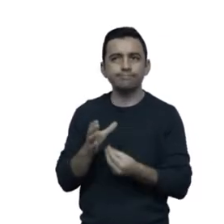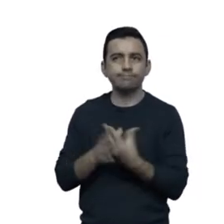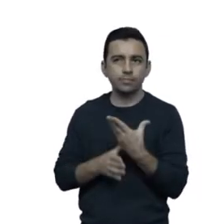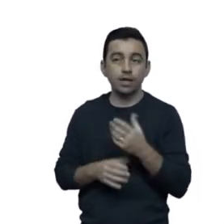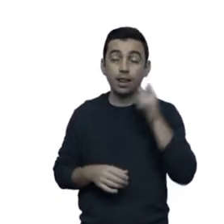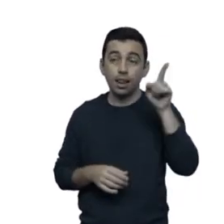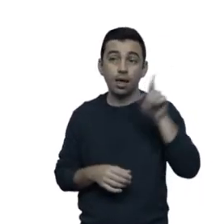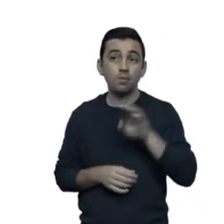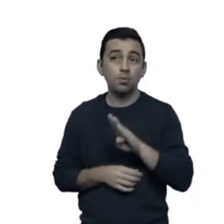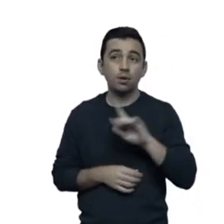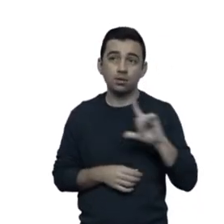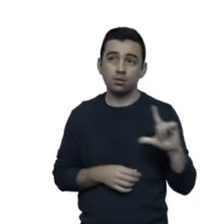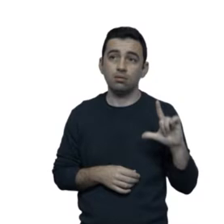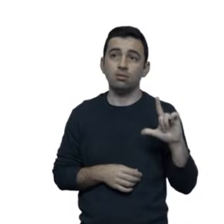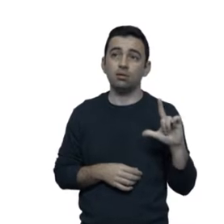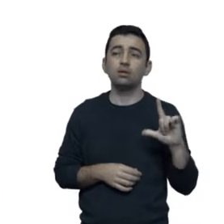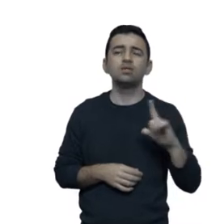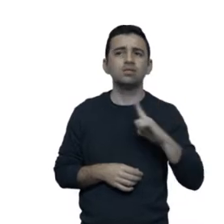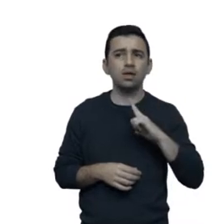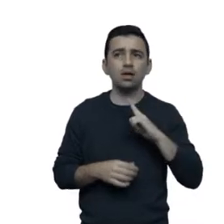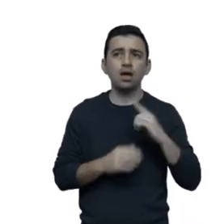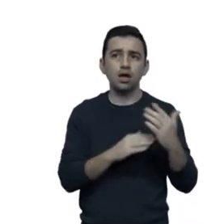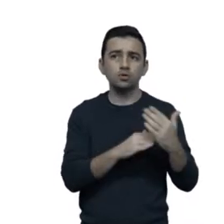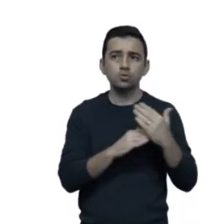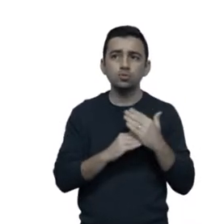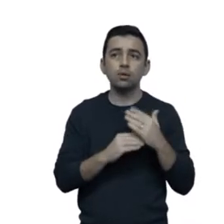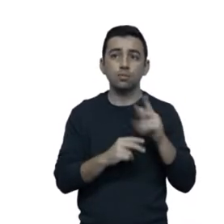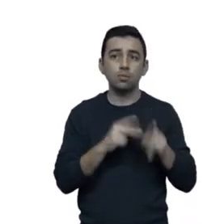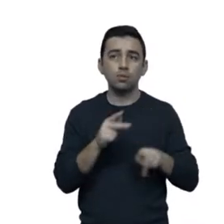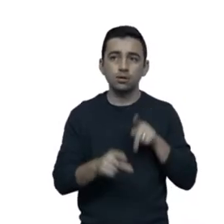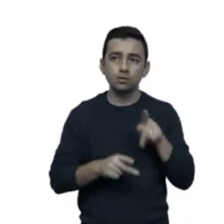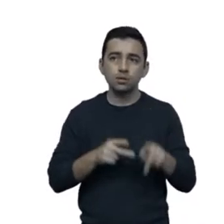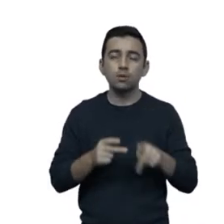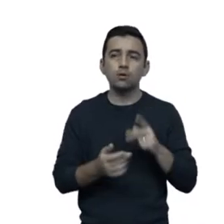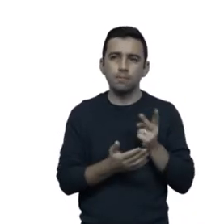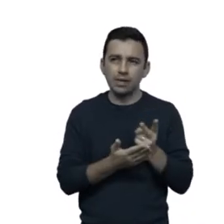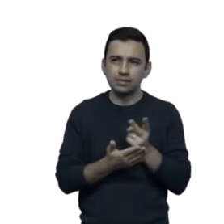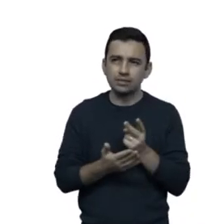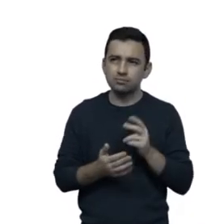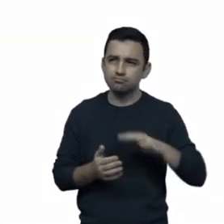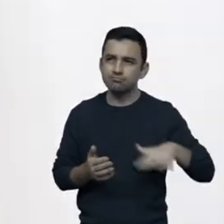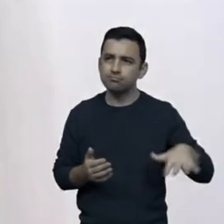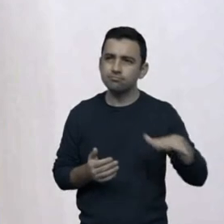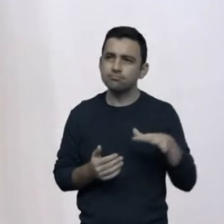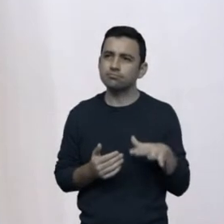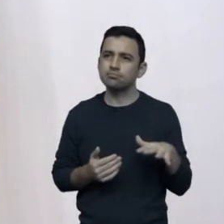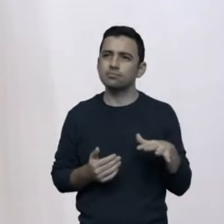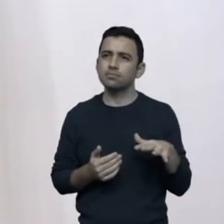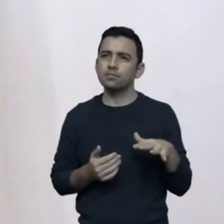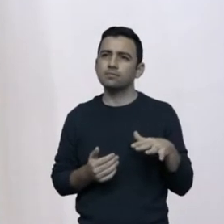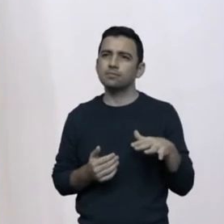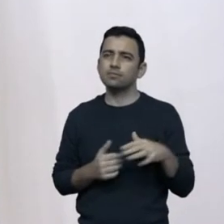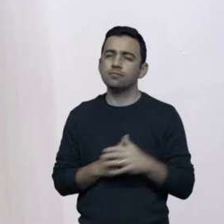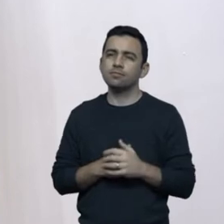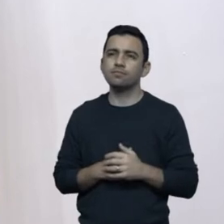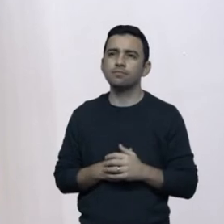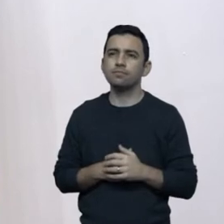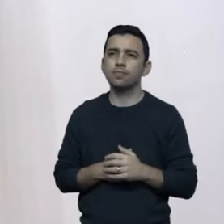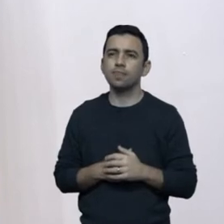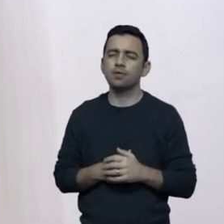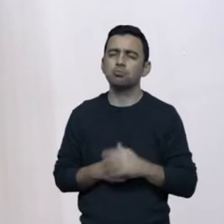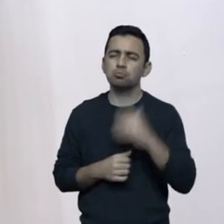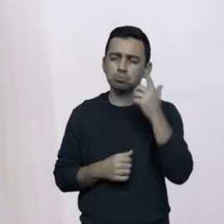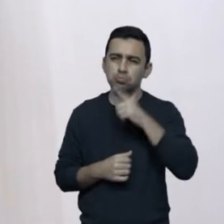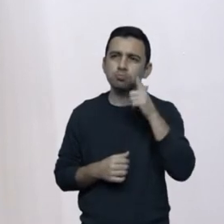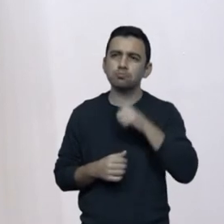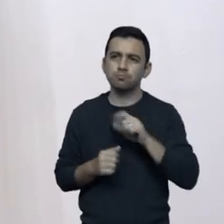estamos realmente, com a ajuda da população, dos pacientes principalmente, a gente tem conseguido fazer isso, né?